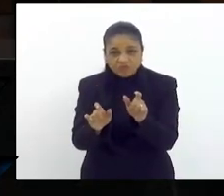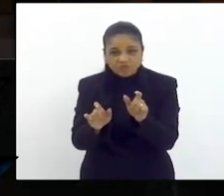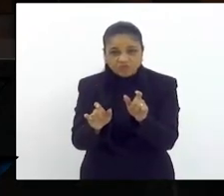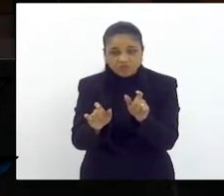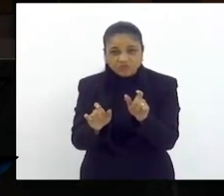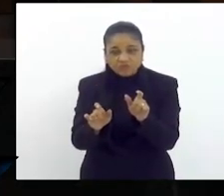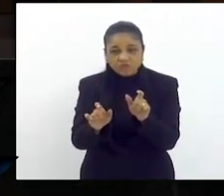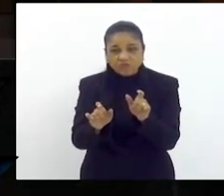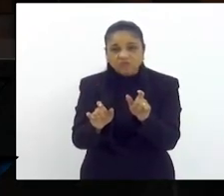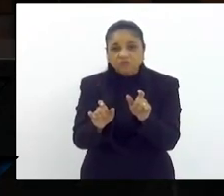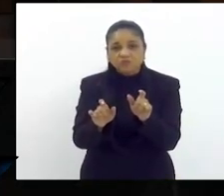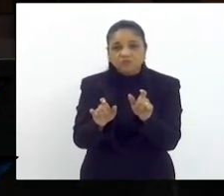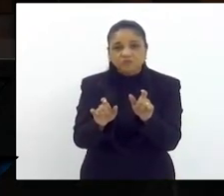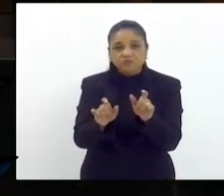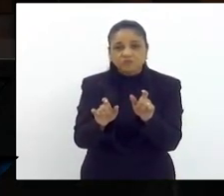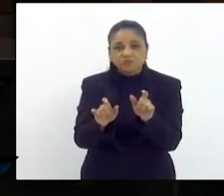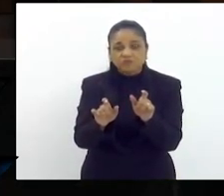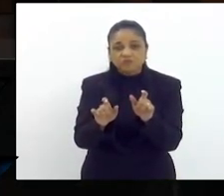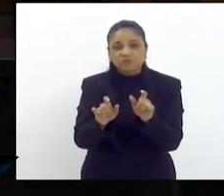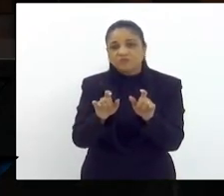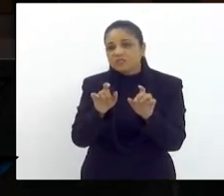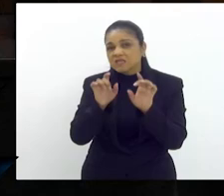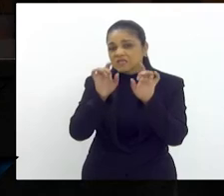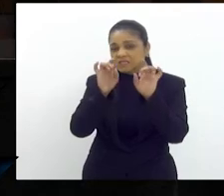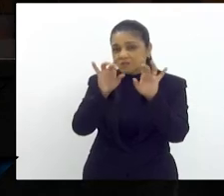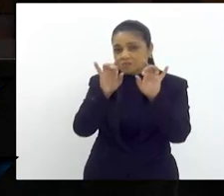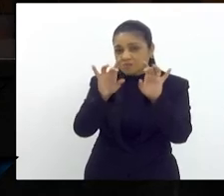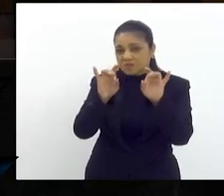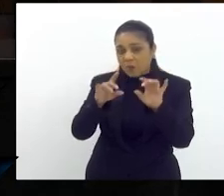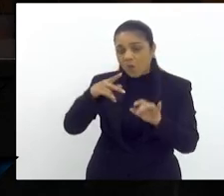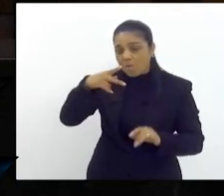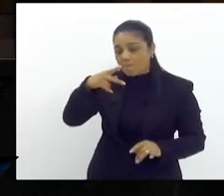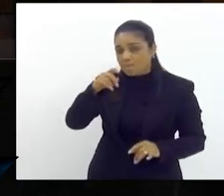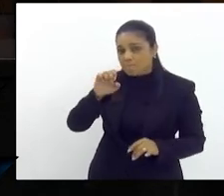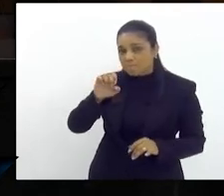especial a ala do pentecostalismo